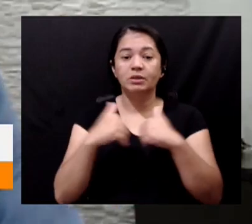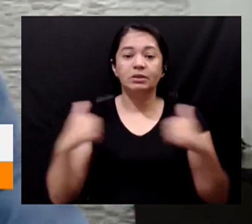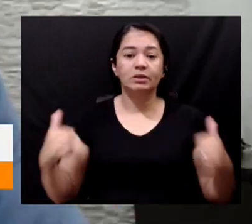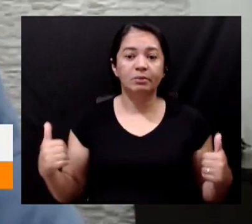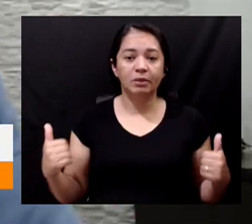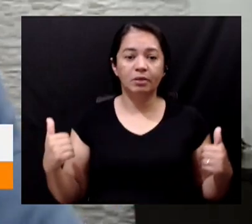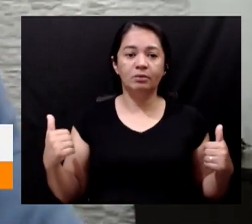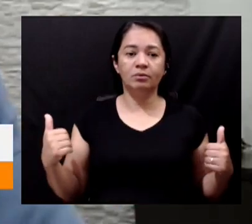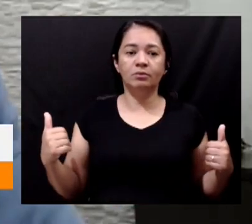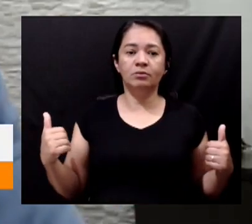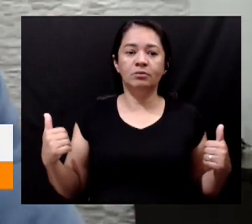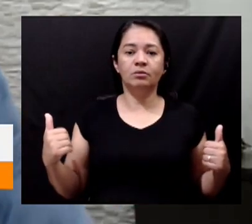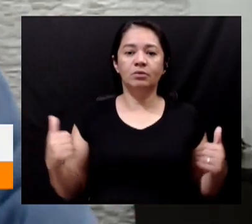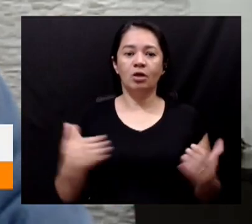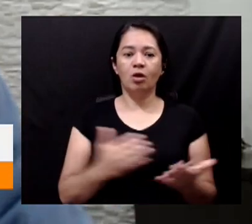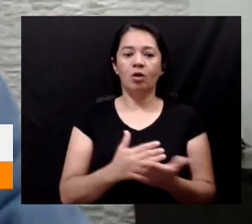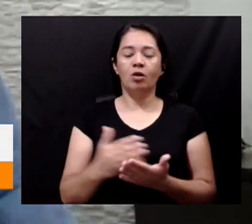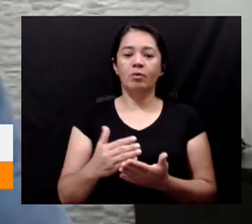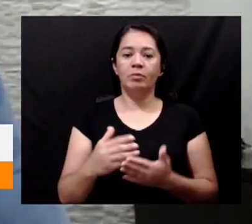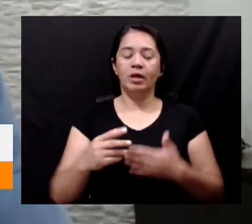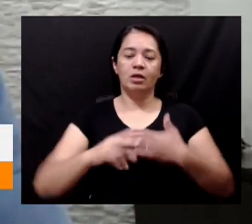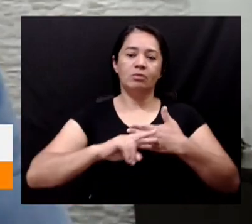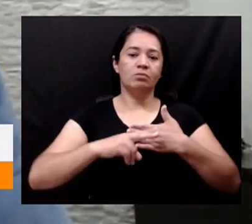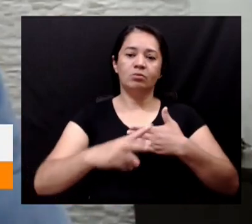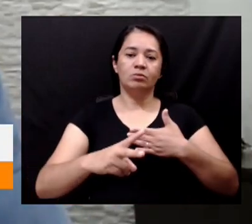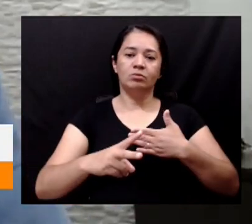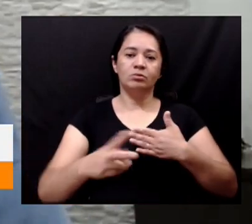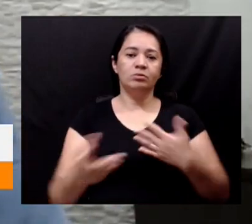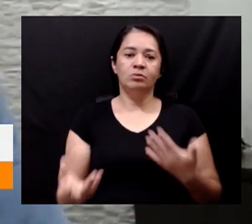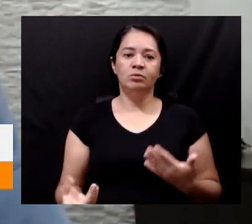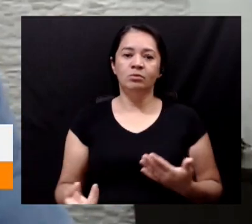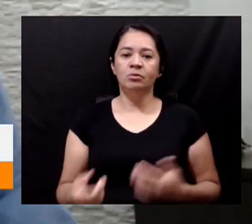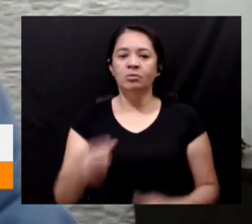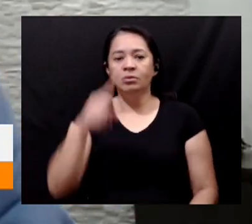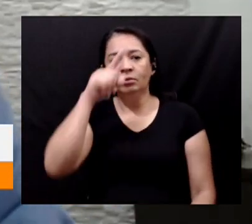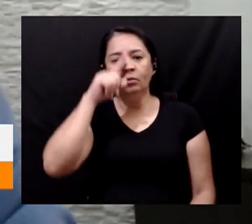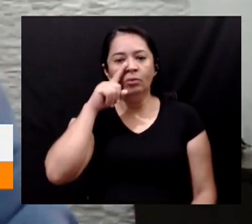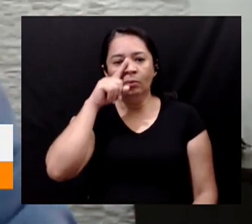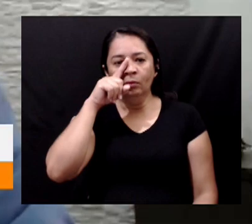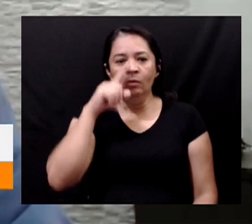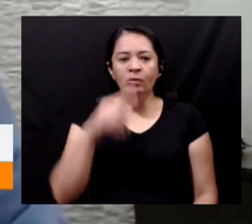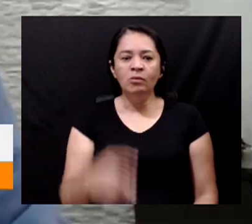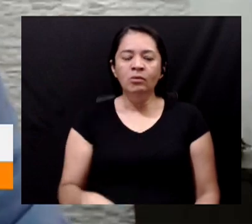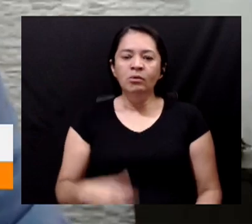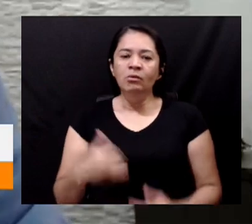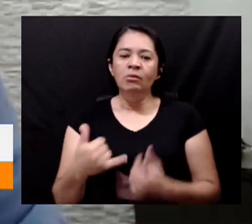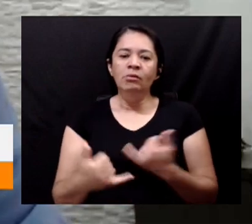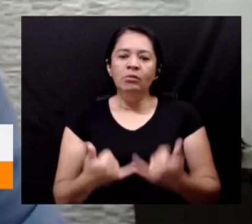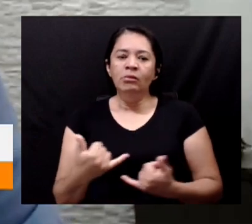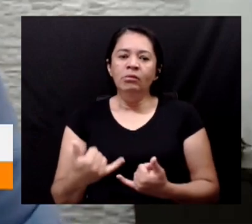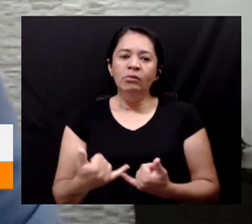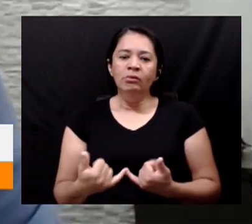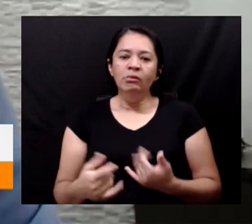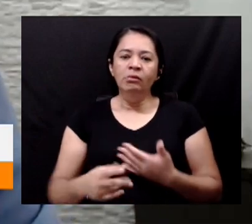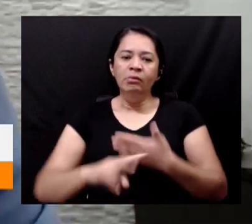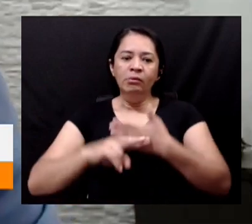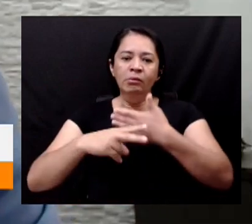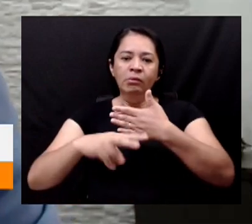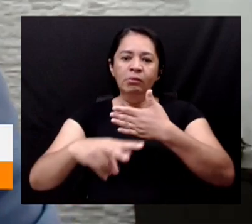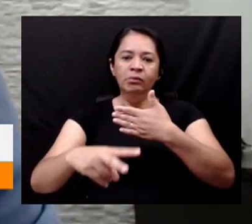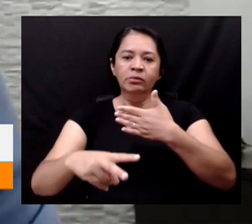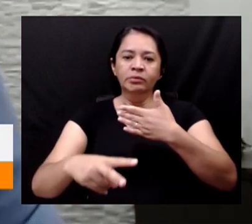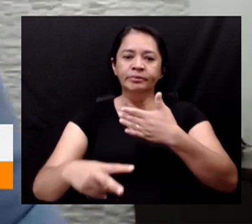surge a partir do momento das consequências disso, né? O risco das consequências, no caso da possibilidade de